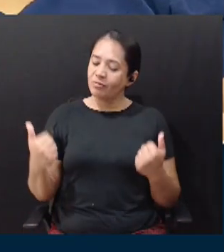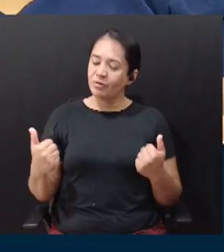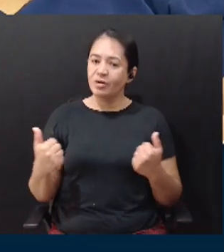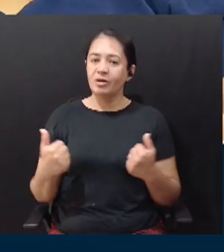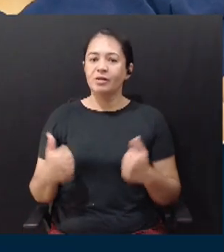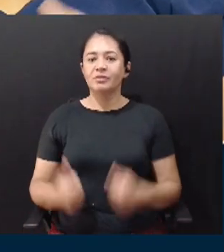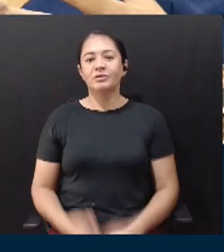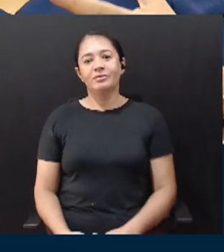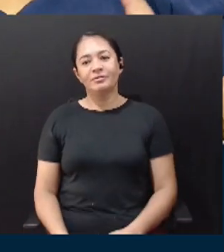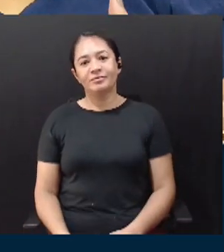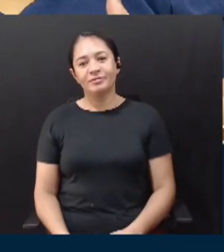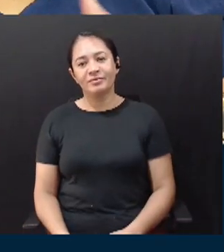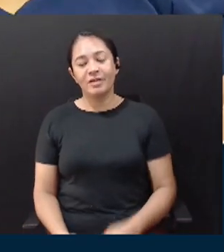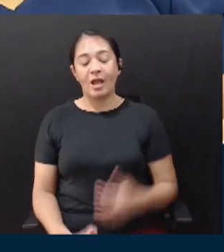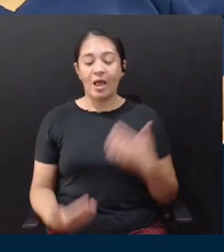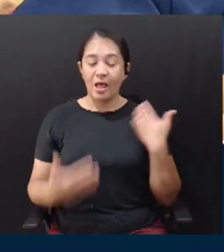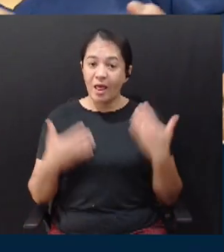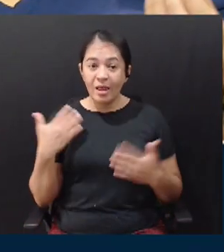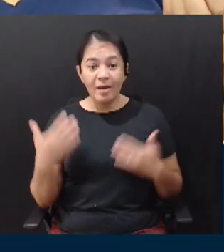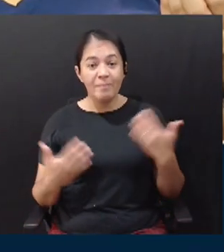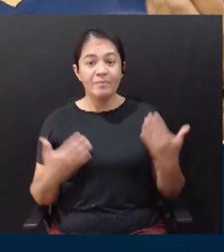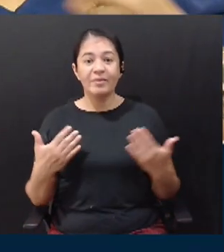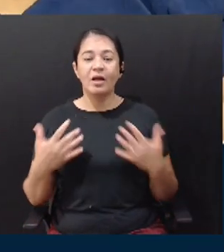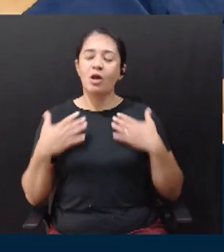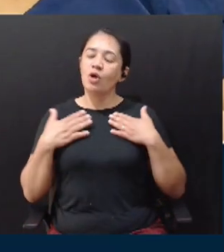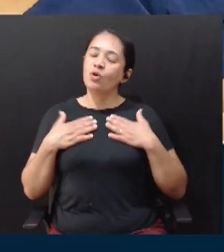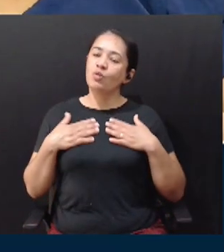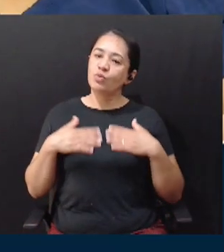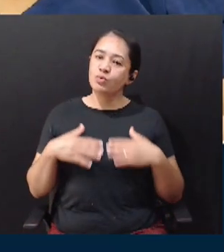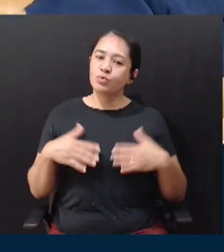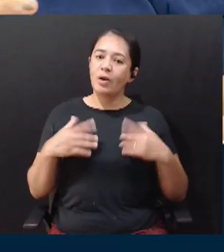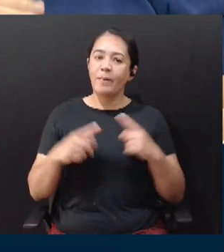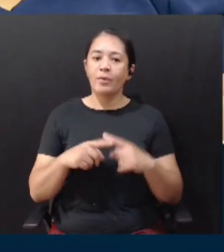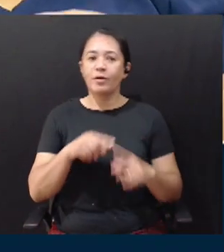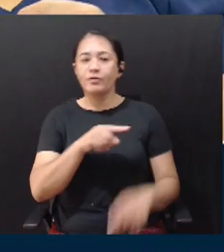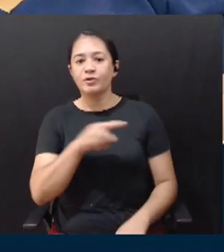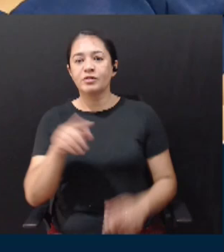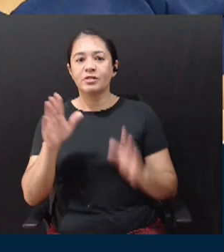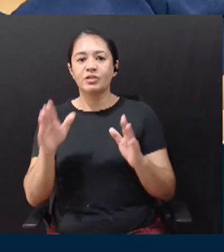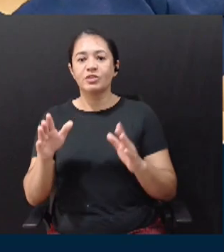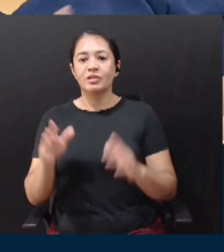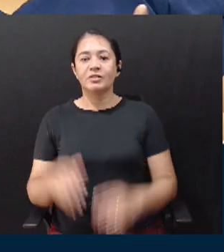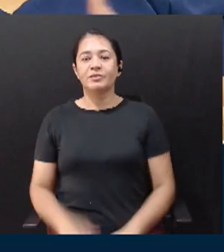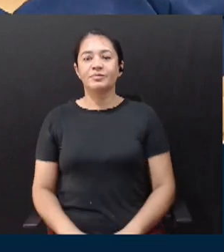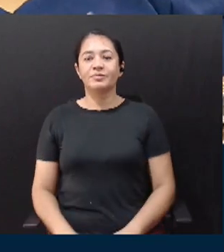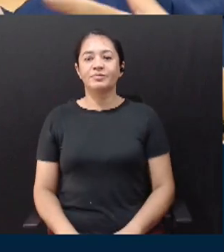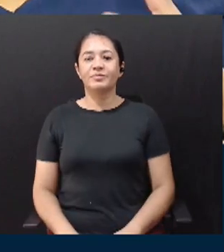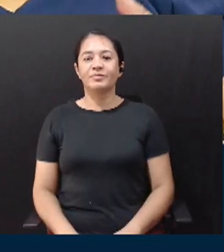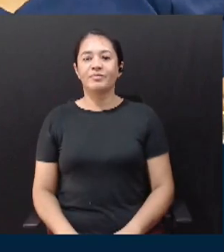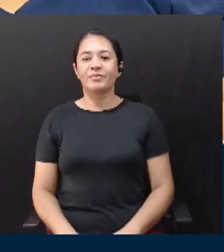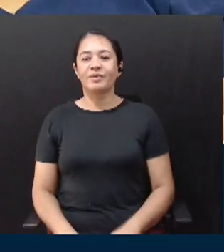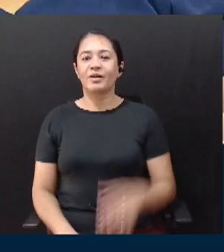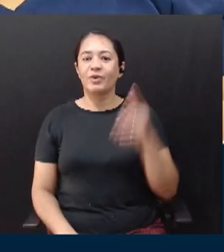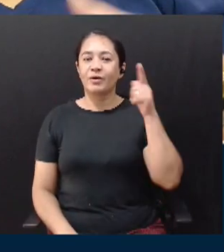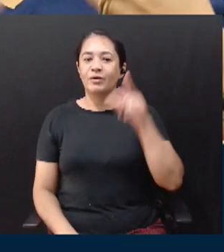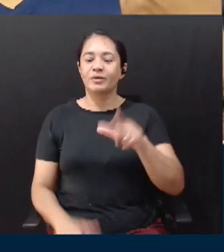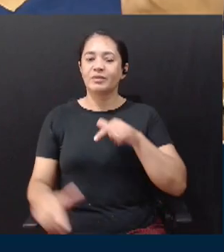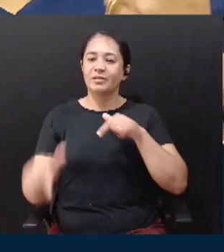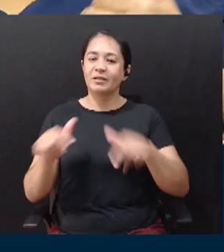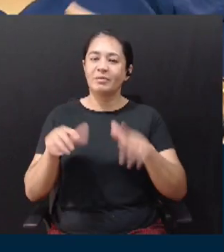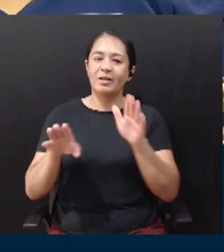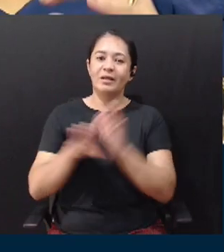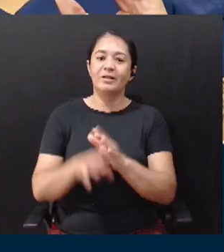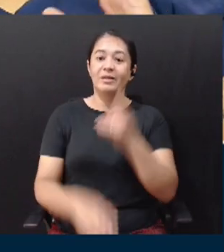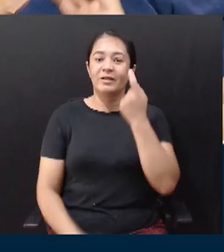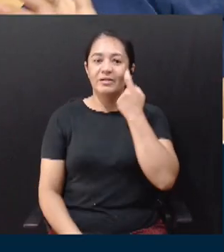uma Correto. passeada, vai relaxar, porque isso. aí você já se carrega mais um pouquinho para poder trabalhar até sexta, aí na sexta-feira, aí